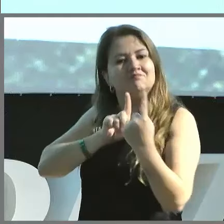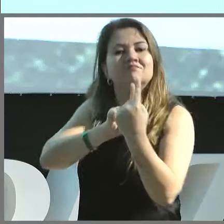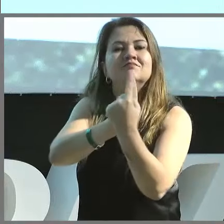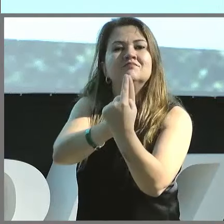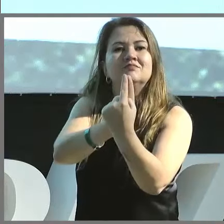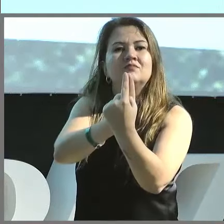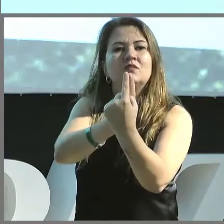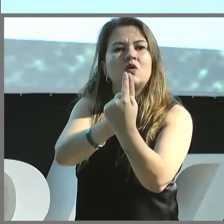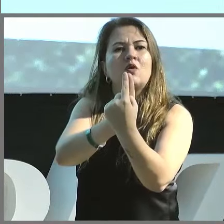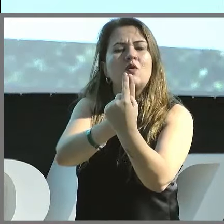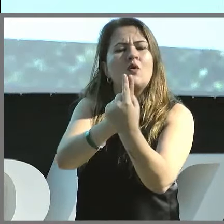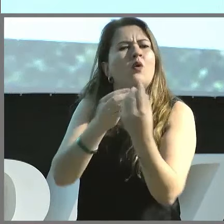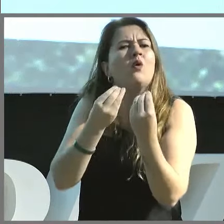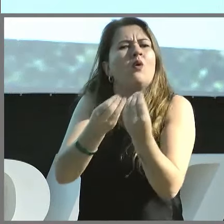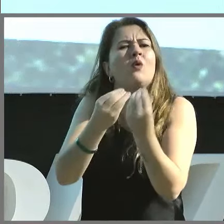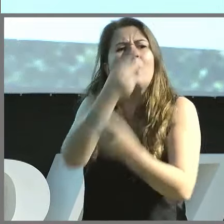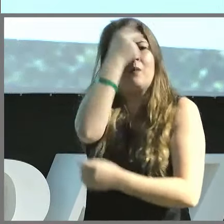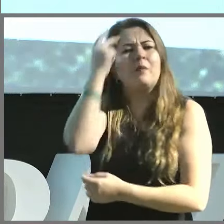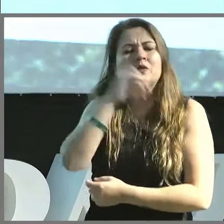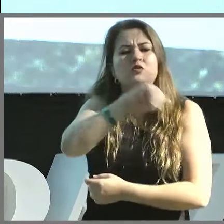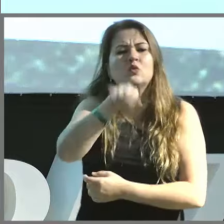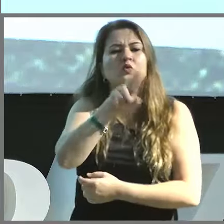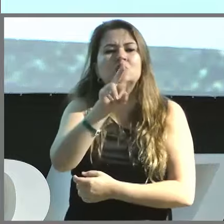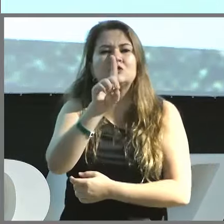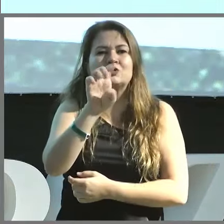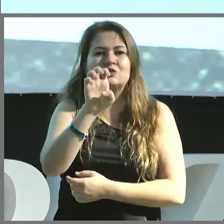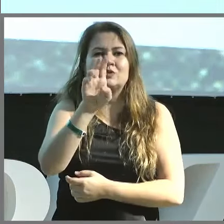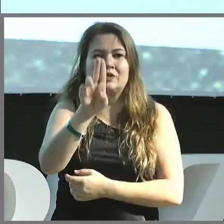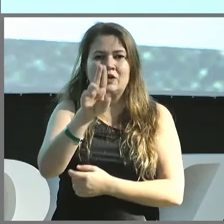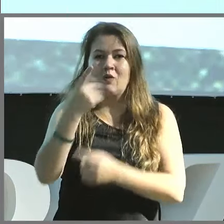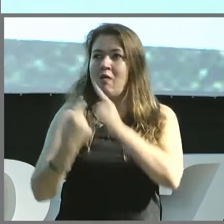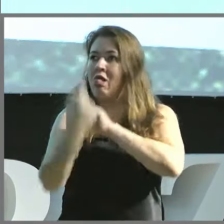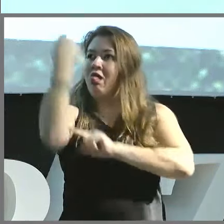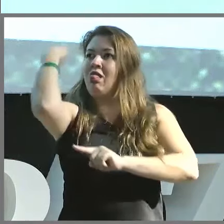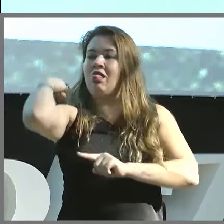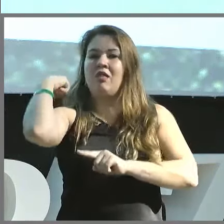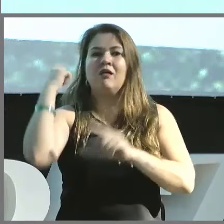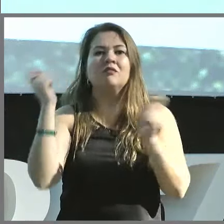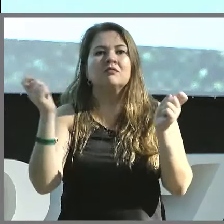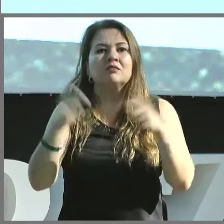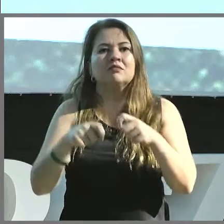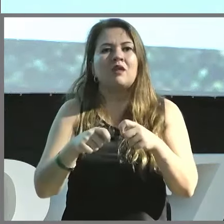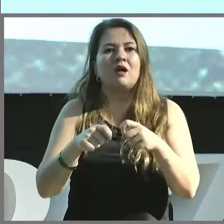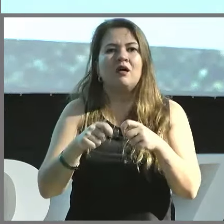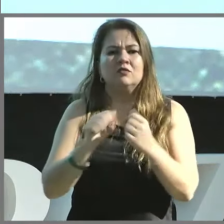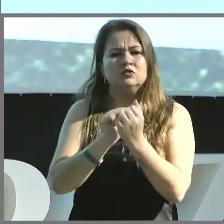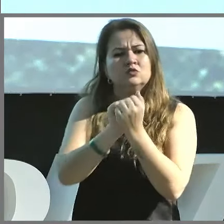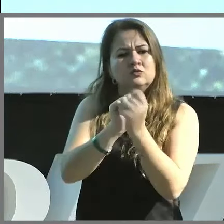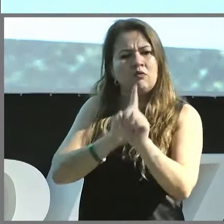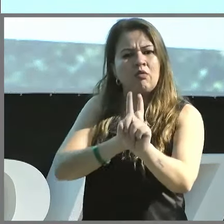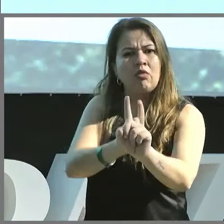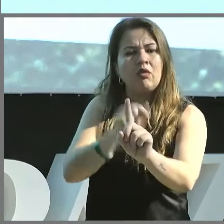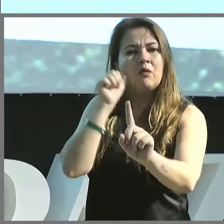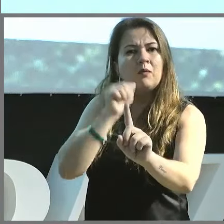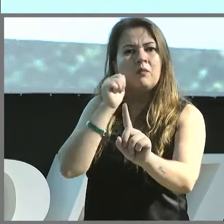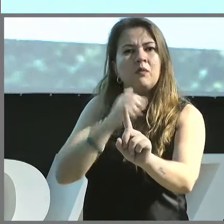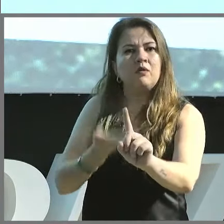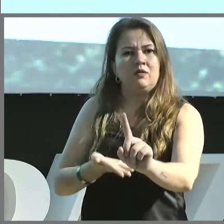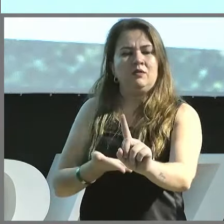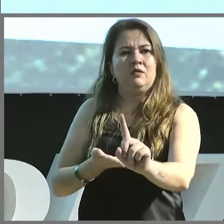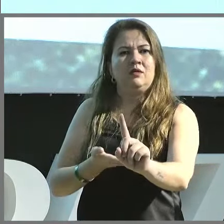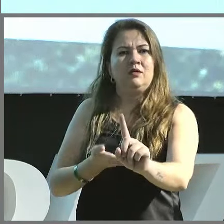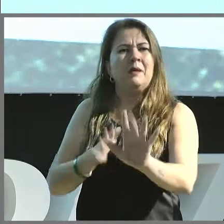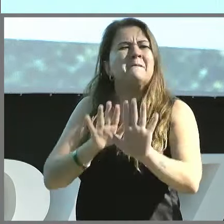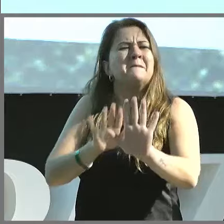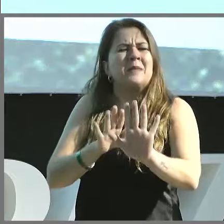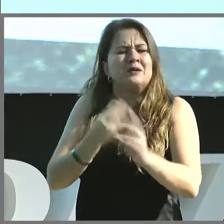um judeu poderia em público se dirigir a uma mulher naquele tempo? E não só se dirige a uma mulher, se dirige a uma mulher que